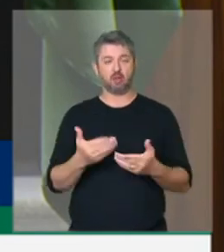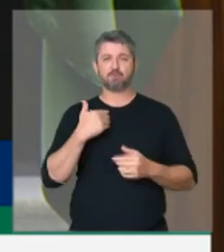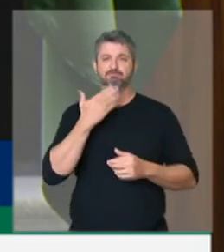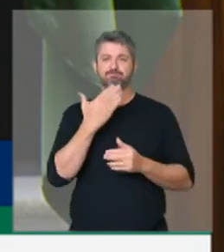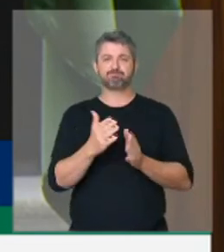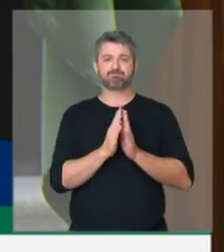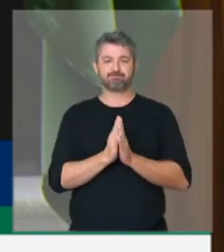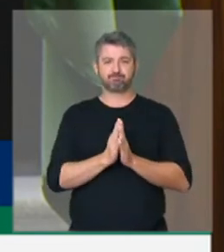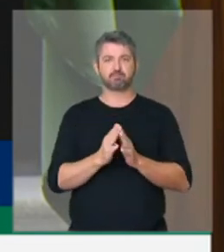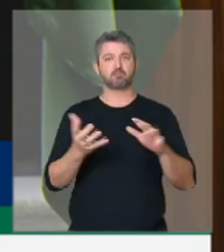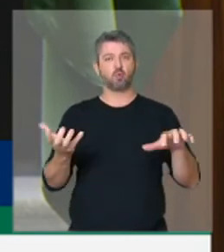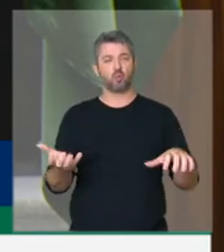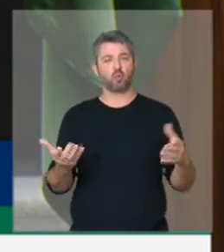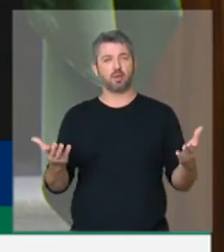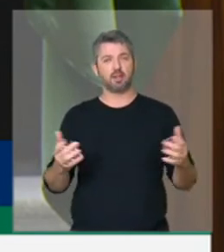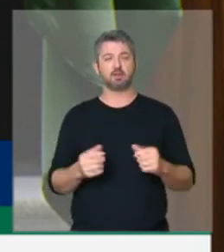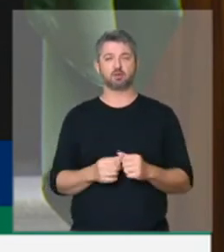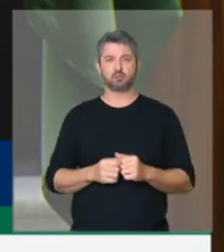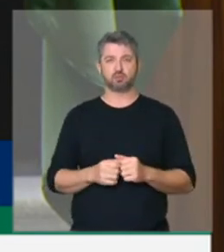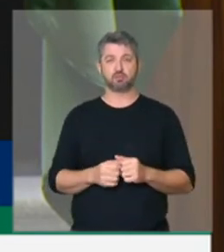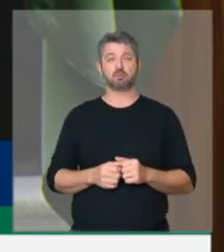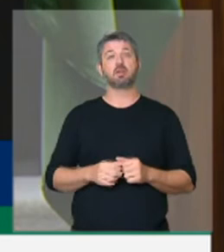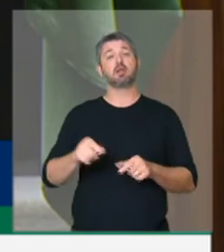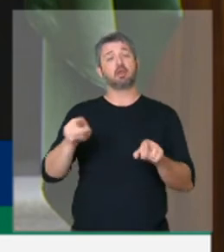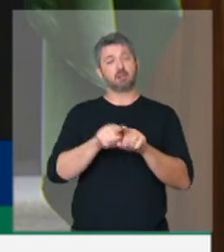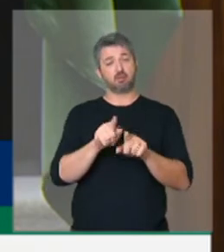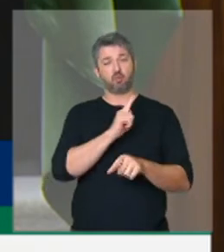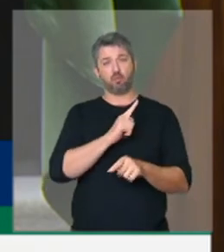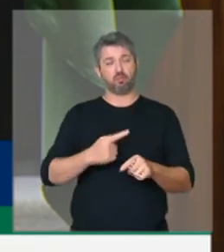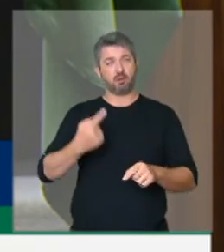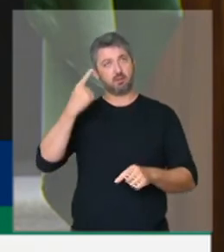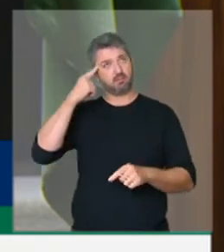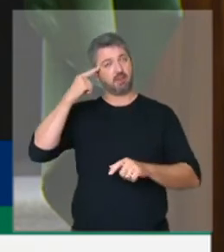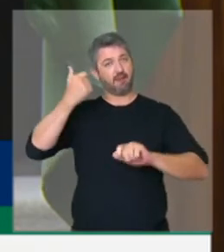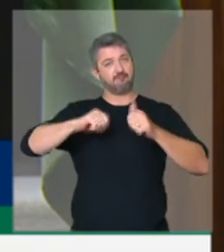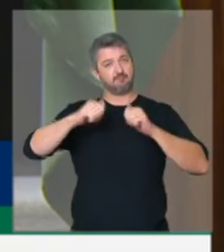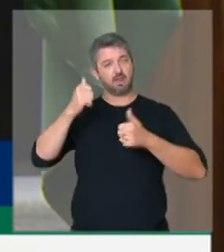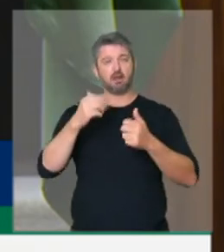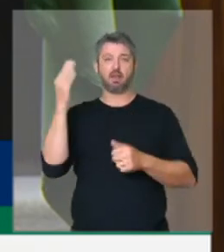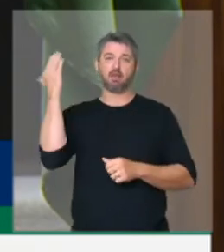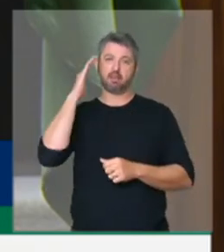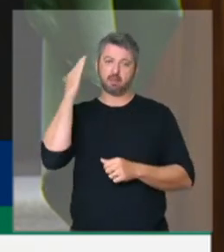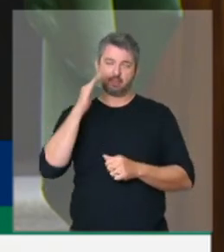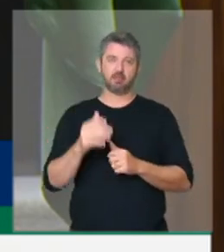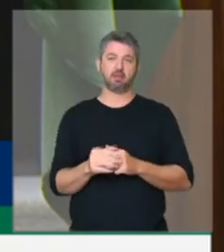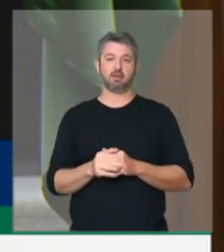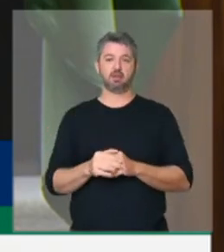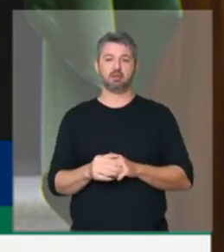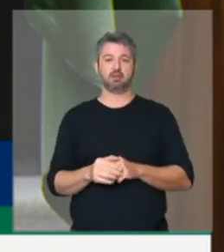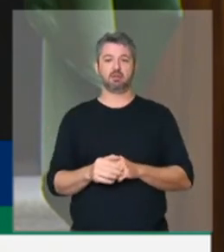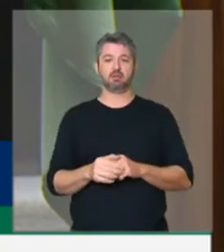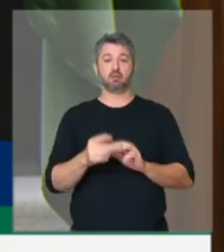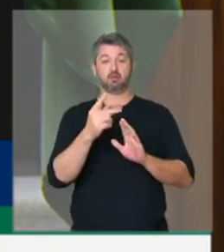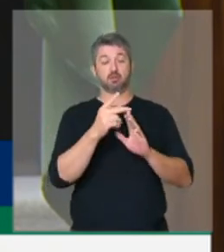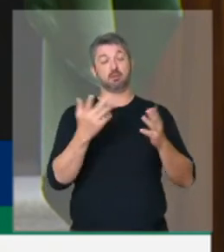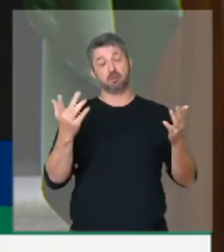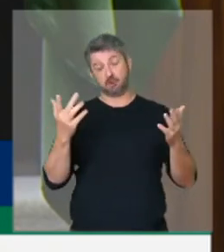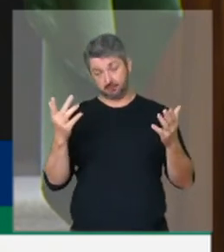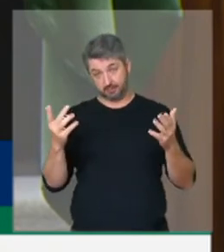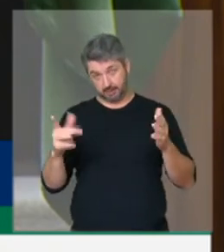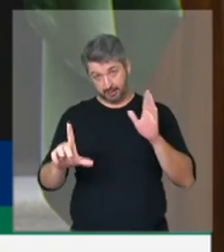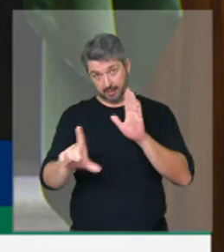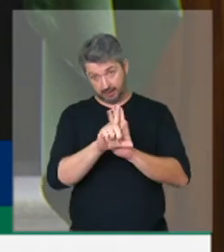para que o Congresso, para que o próprio governo possa avaliar e entender que o PL, né, a